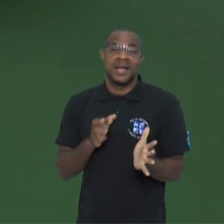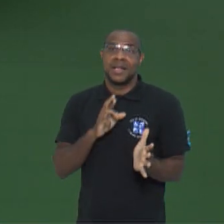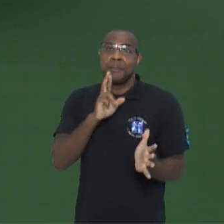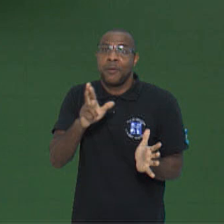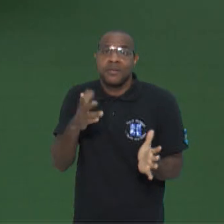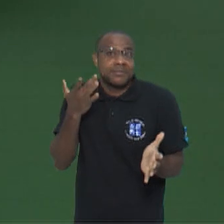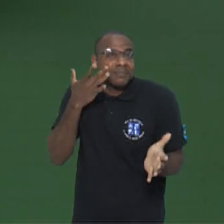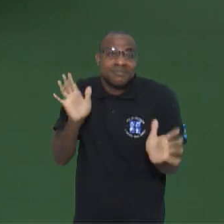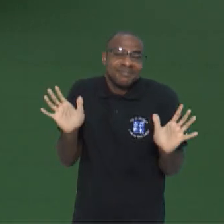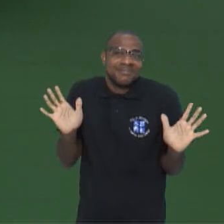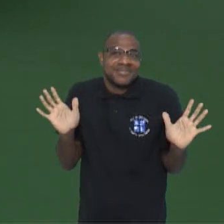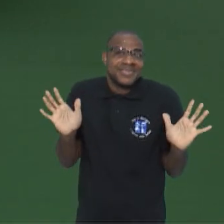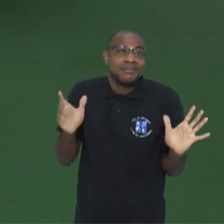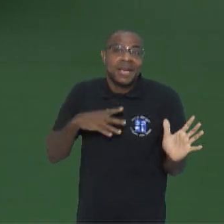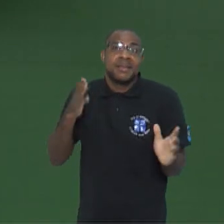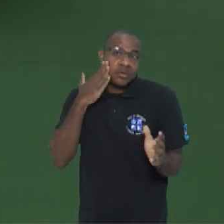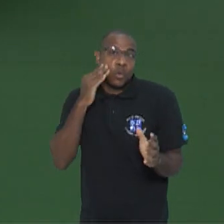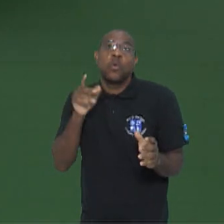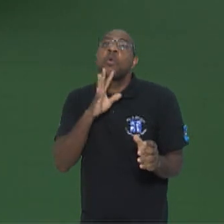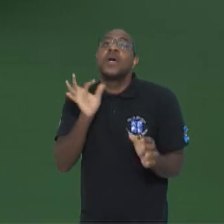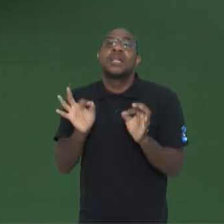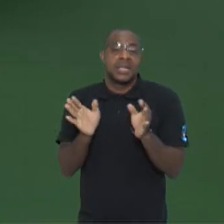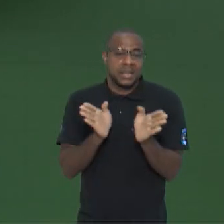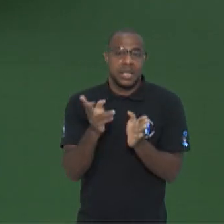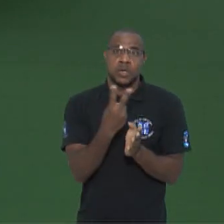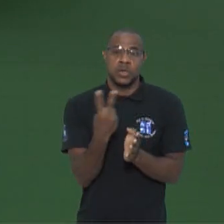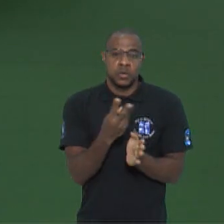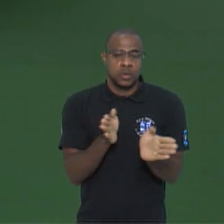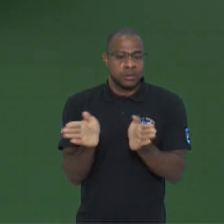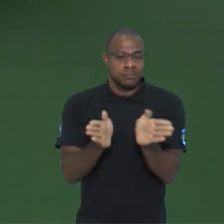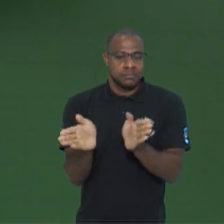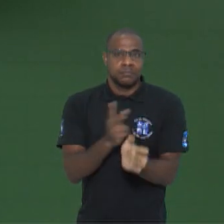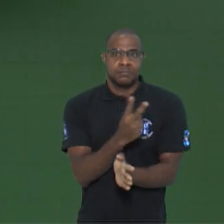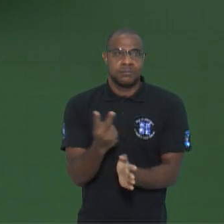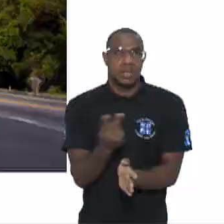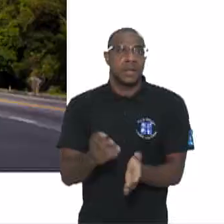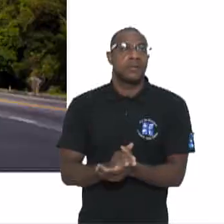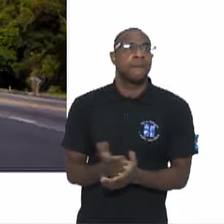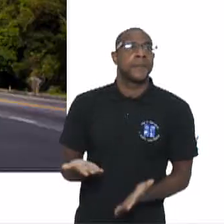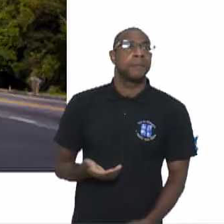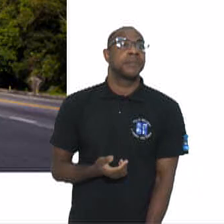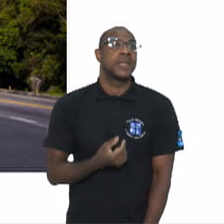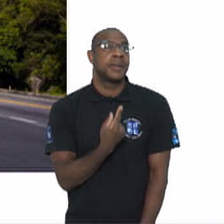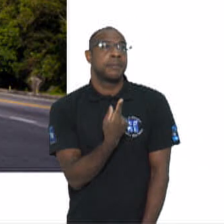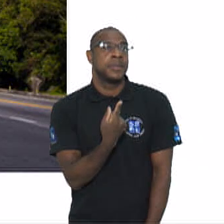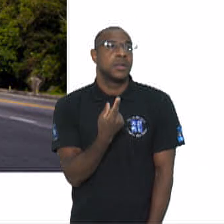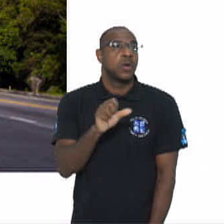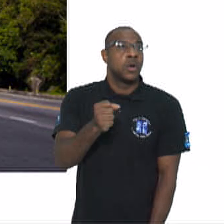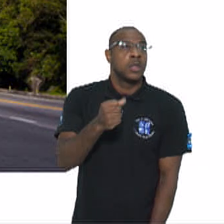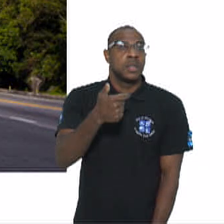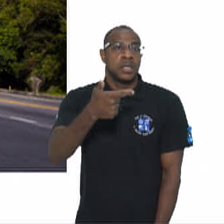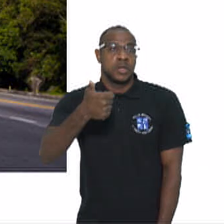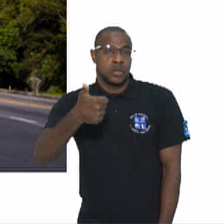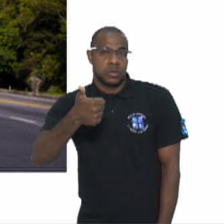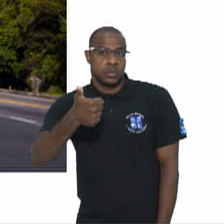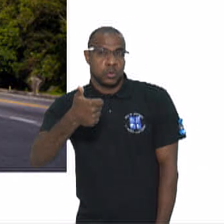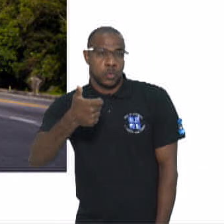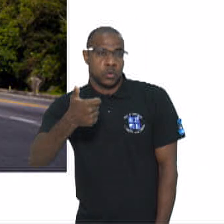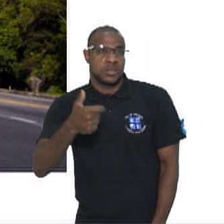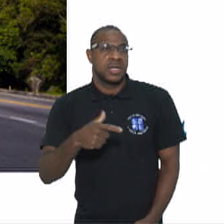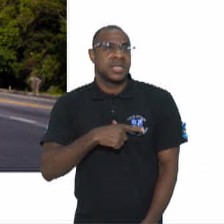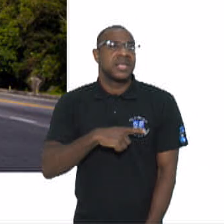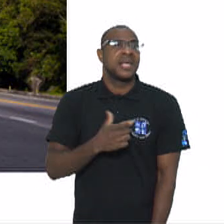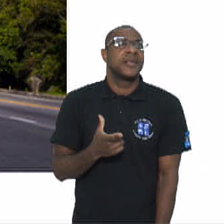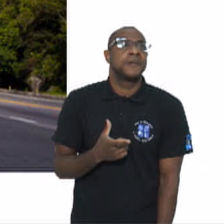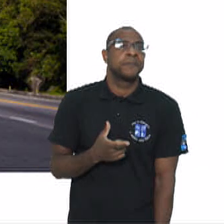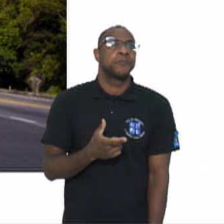gente conhecer esses dois lados. Bem, em 1912, a gente tem a conquista de uma das montanhas